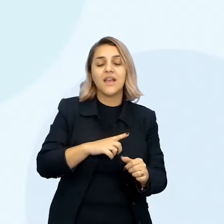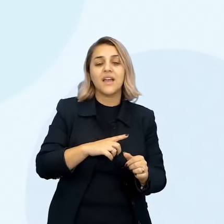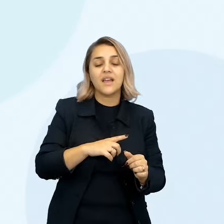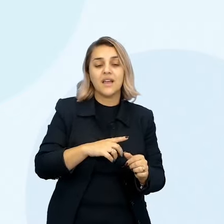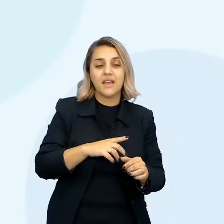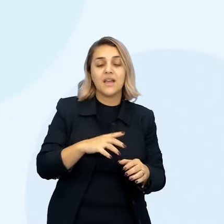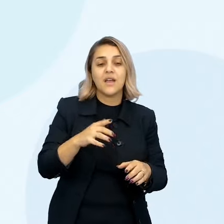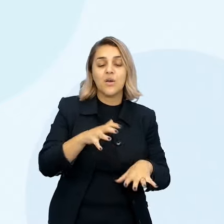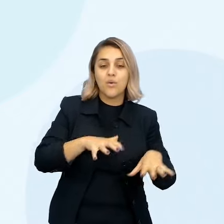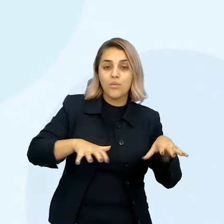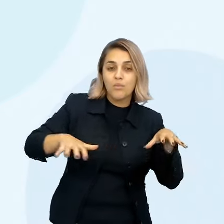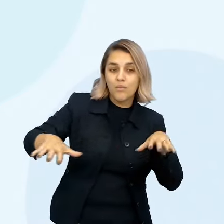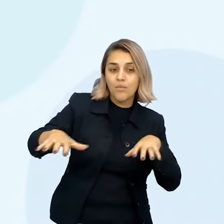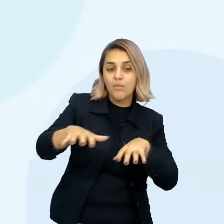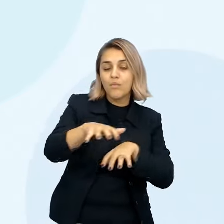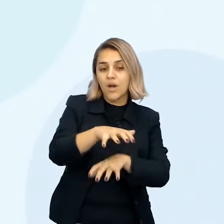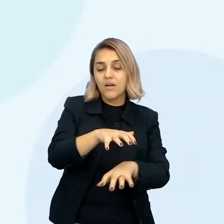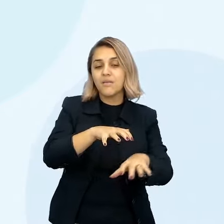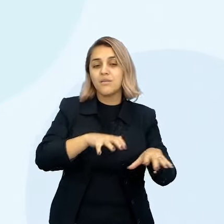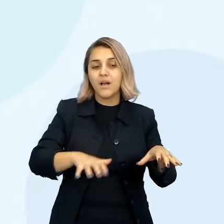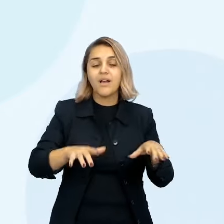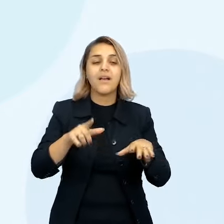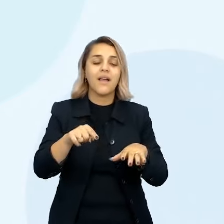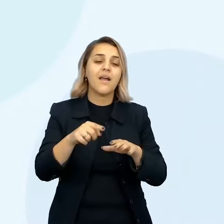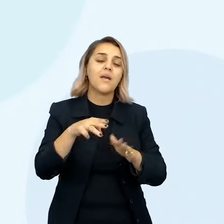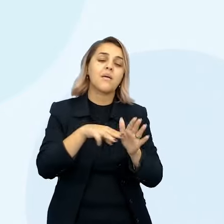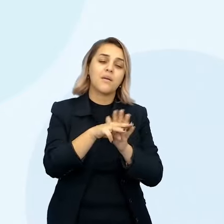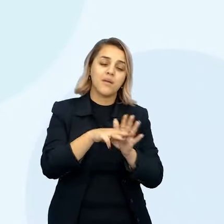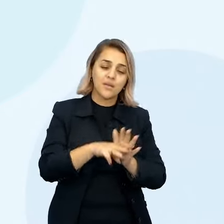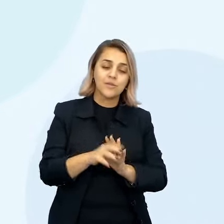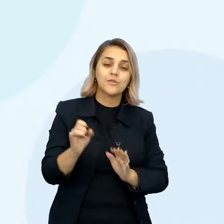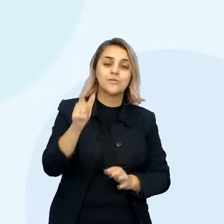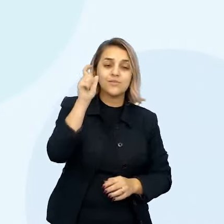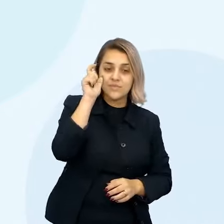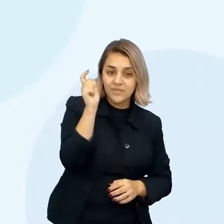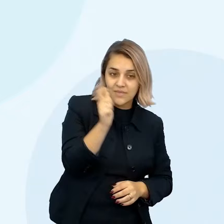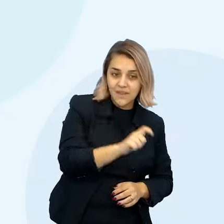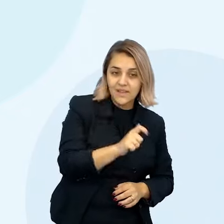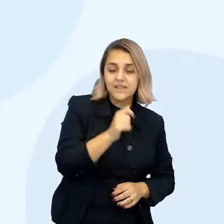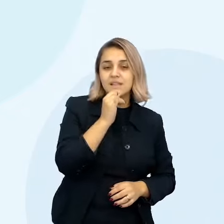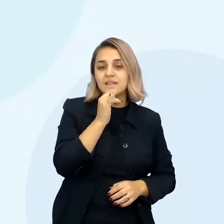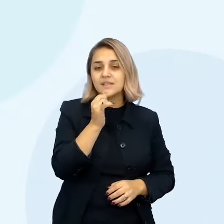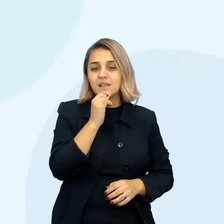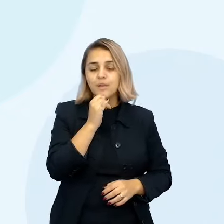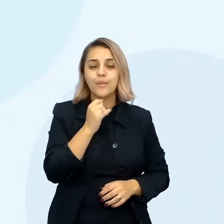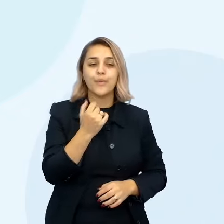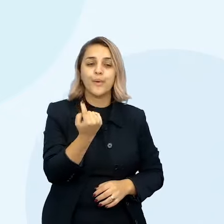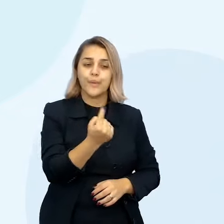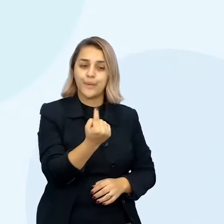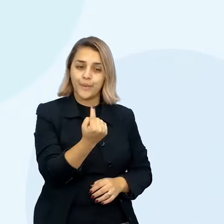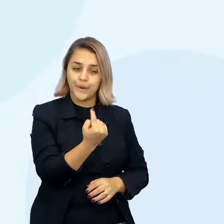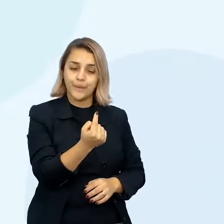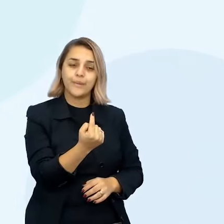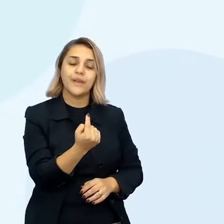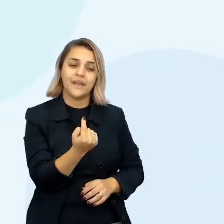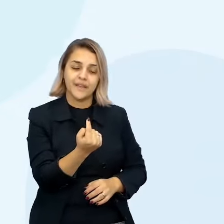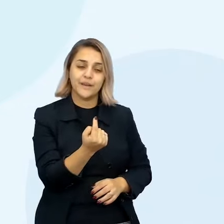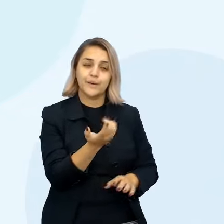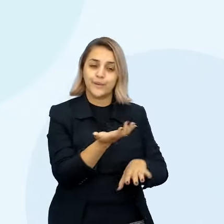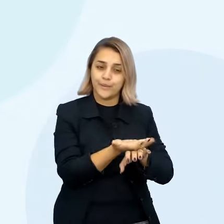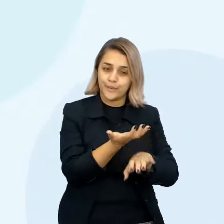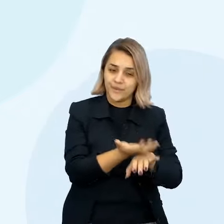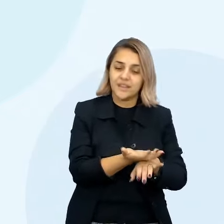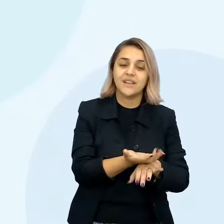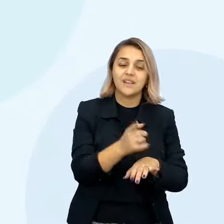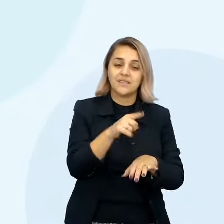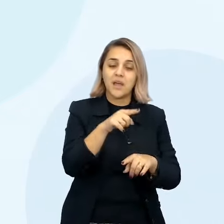é uma metodologia ativa bem interessante para trabalhar nesse caso, em que pode ser, por exemplo, na primeira estação, o nosso material até já sugere o